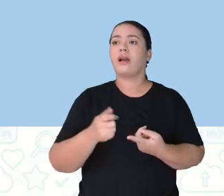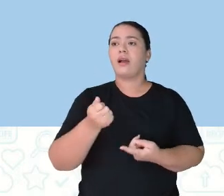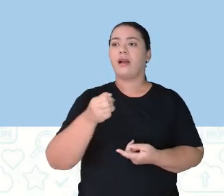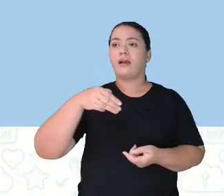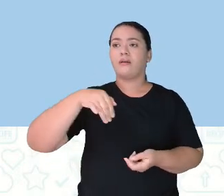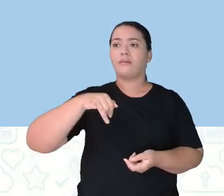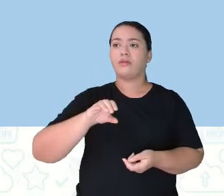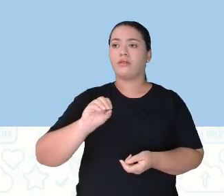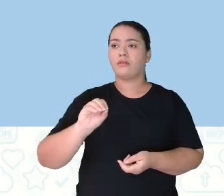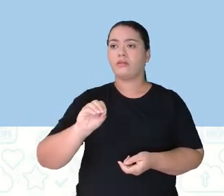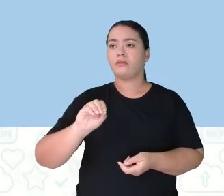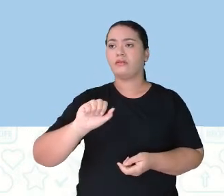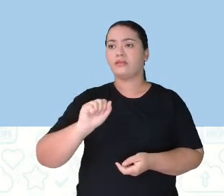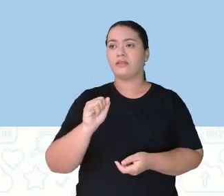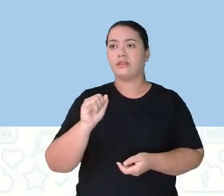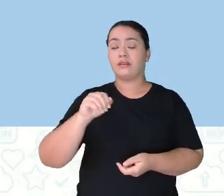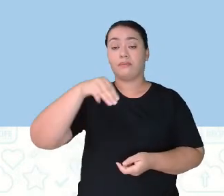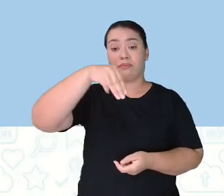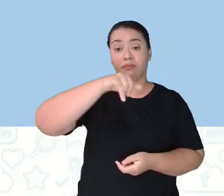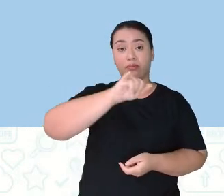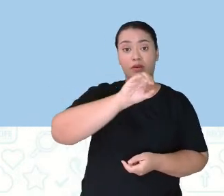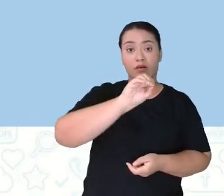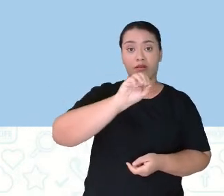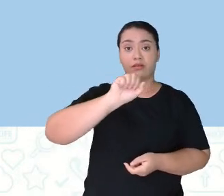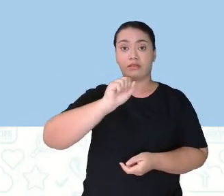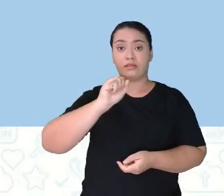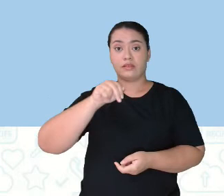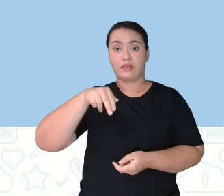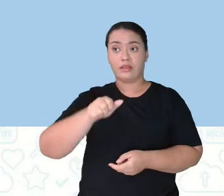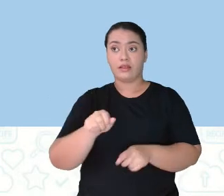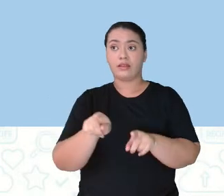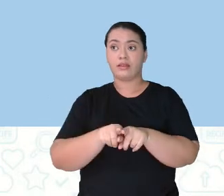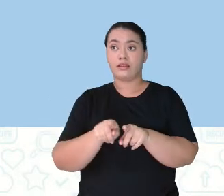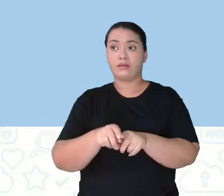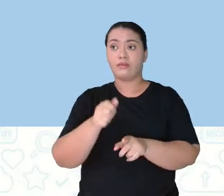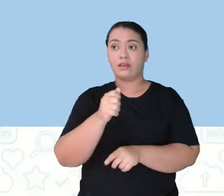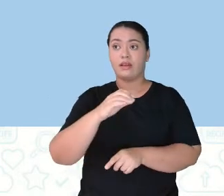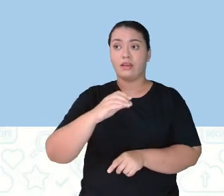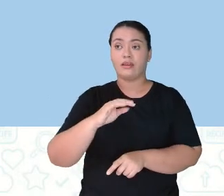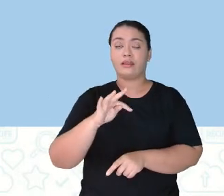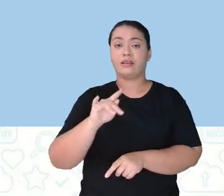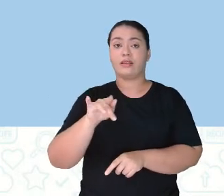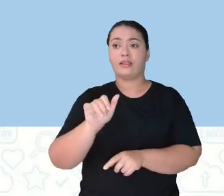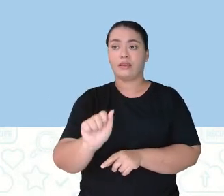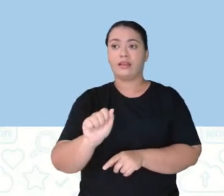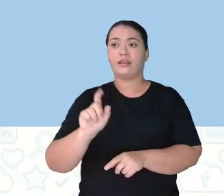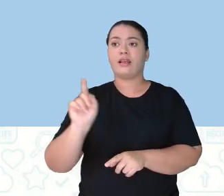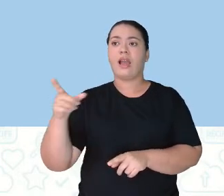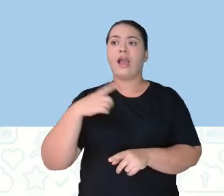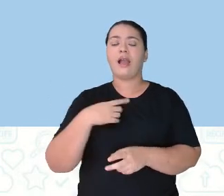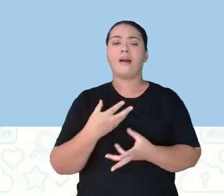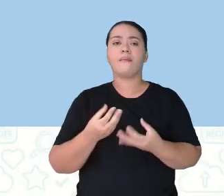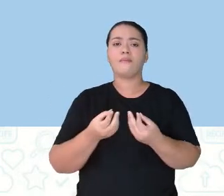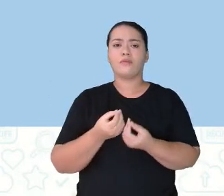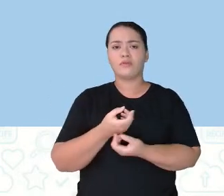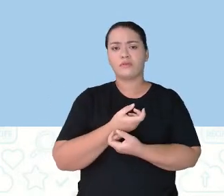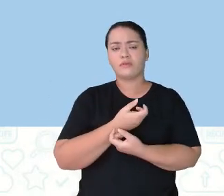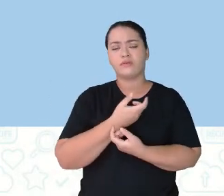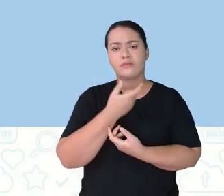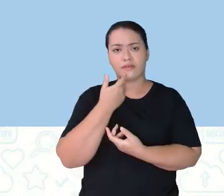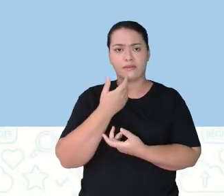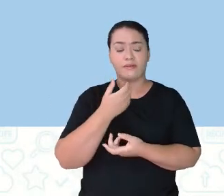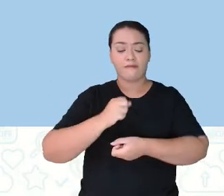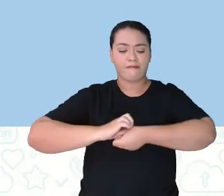a actina, e apresentam grande intervenção e vascularização. Então, imaginem se nós só